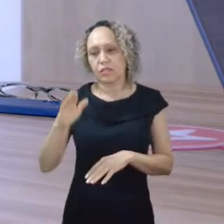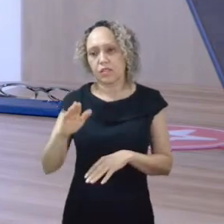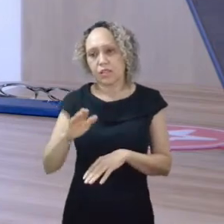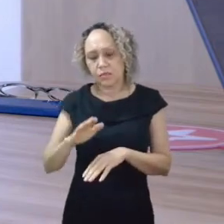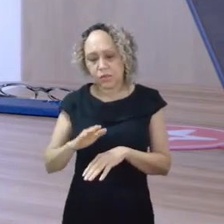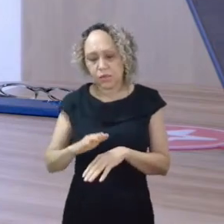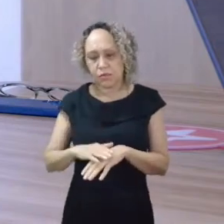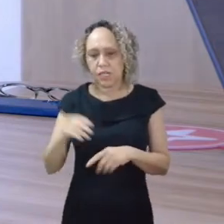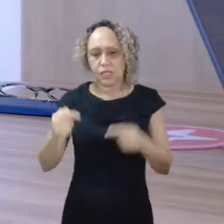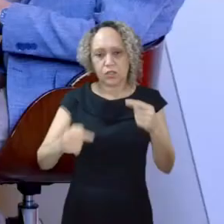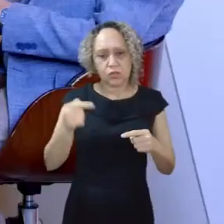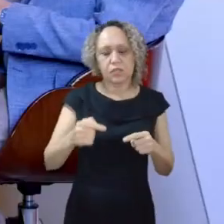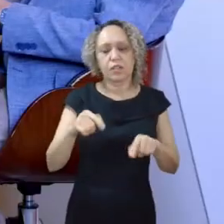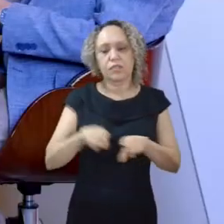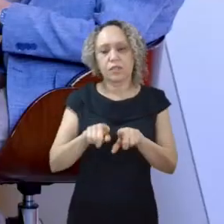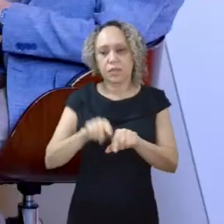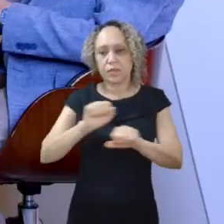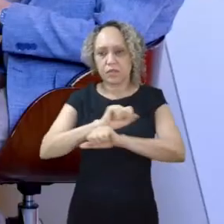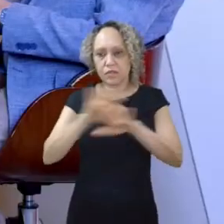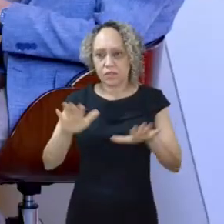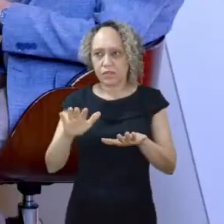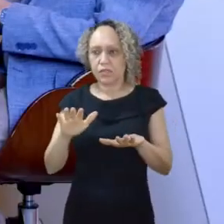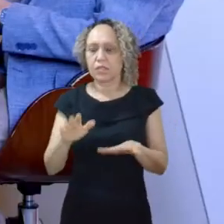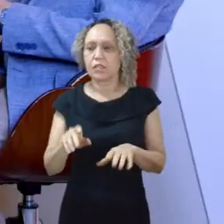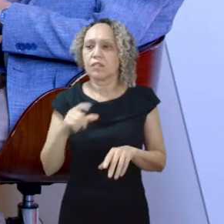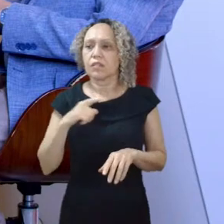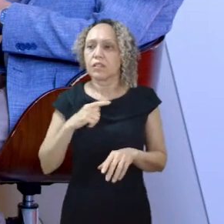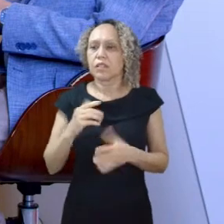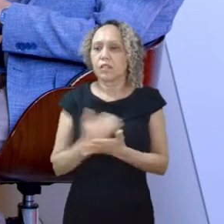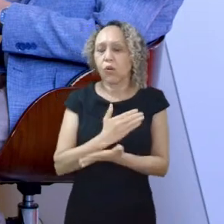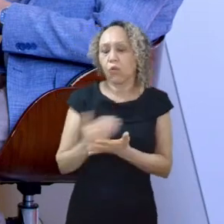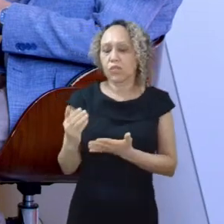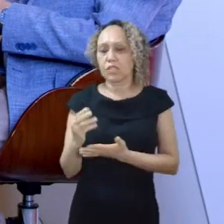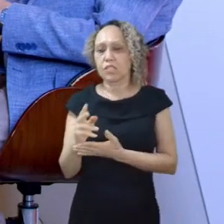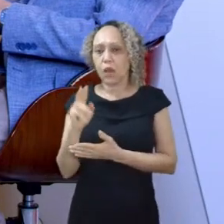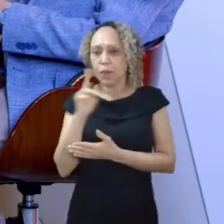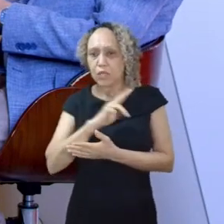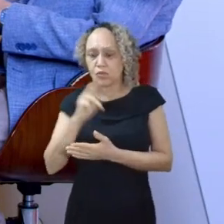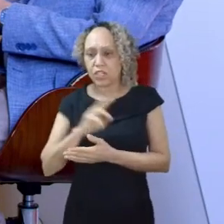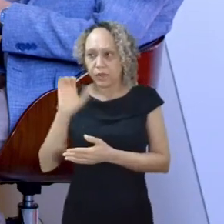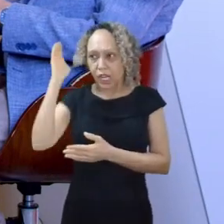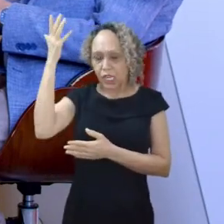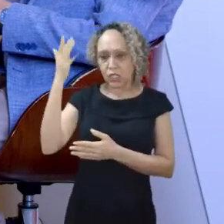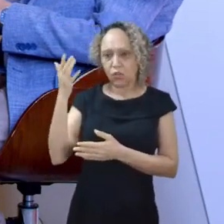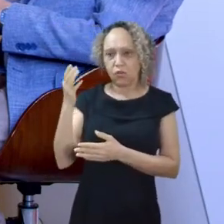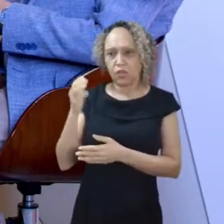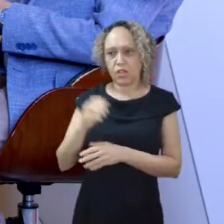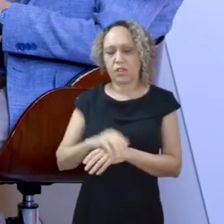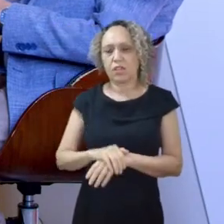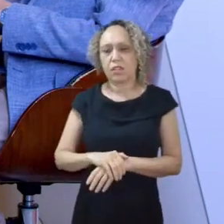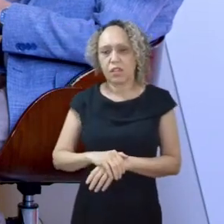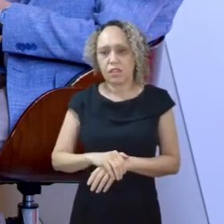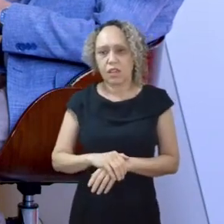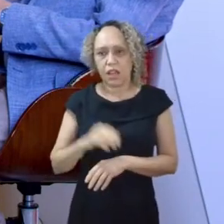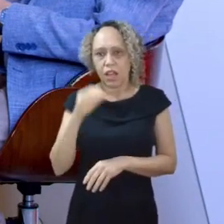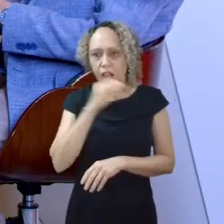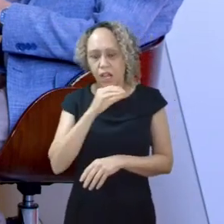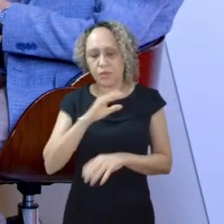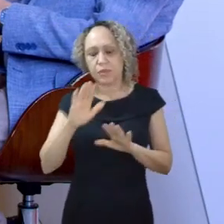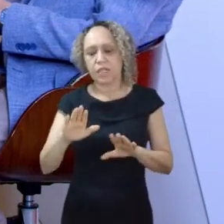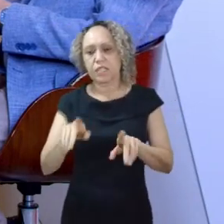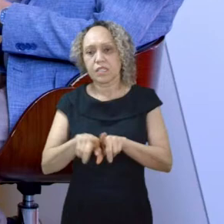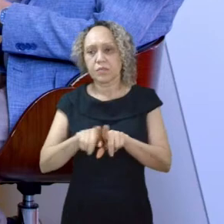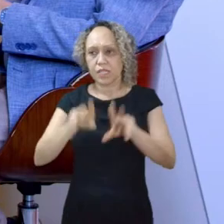questões pontuais, tem questões urgentes que precisam ser realmente resolvidas, né, para ontem, mas também que isso é um assunto, é um tema que precisa